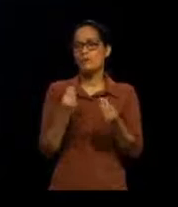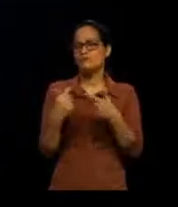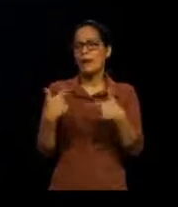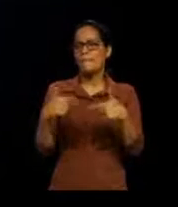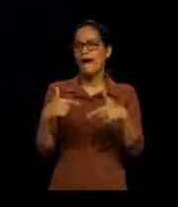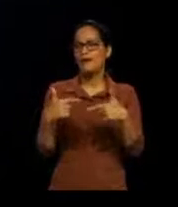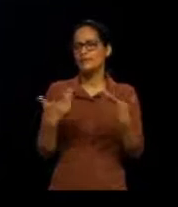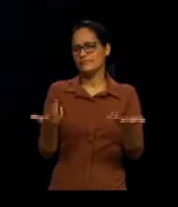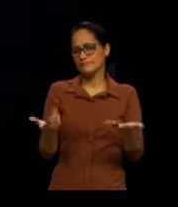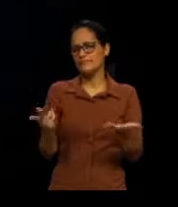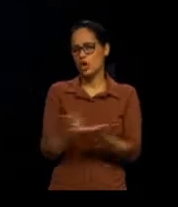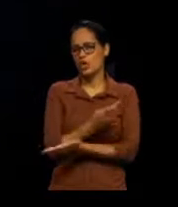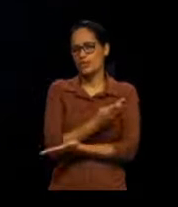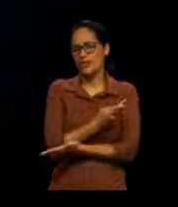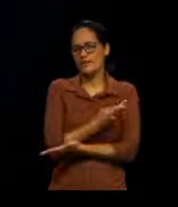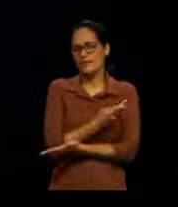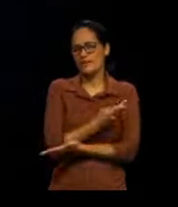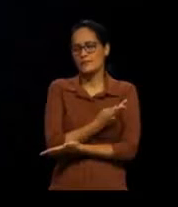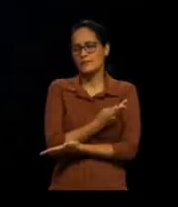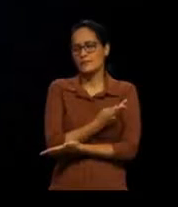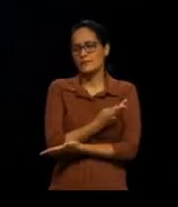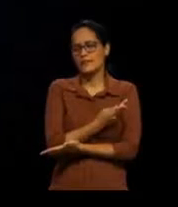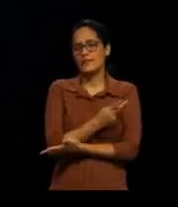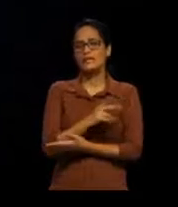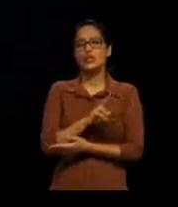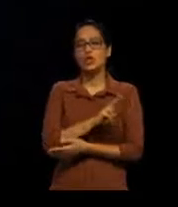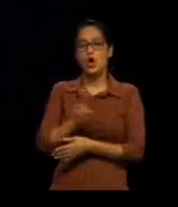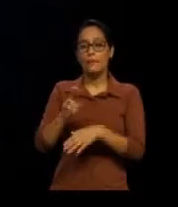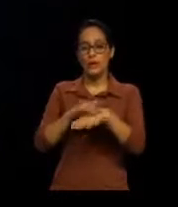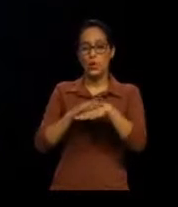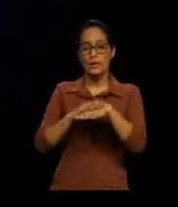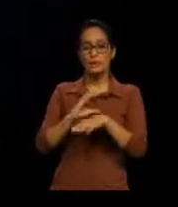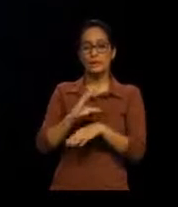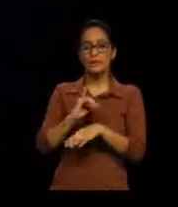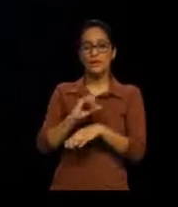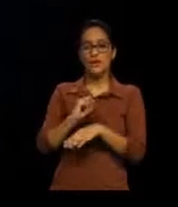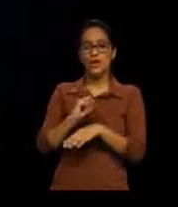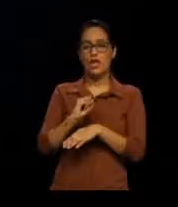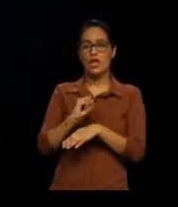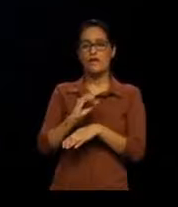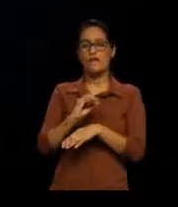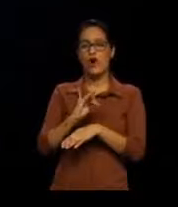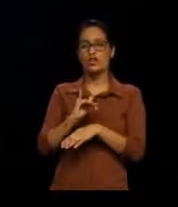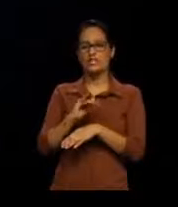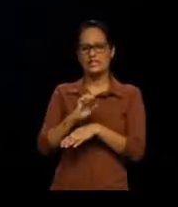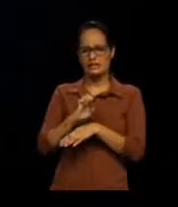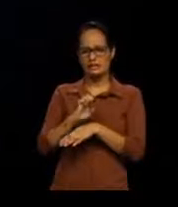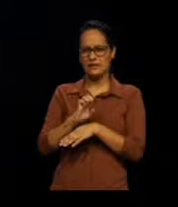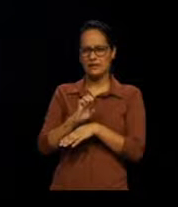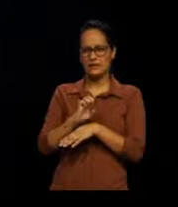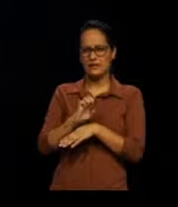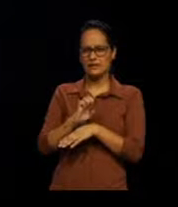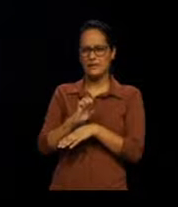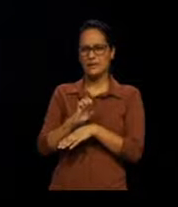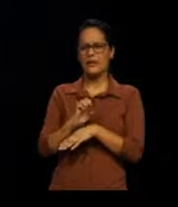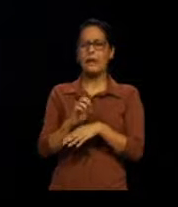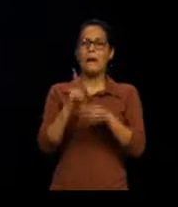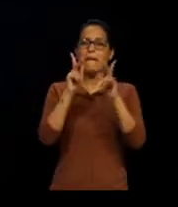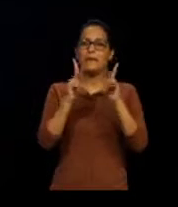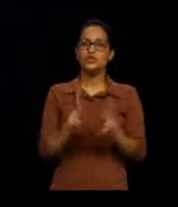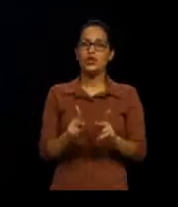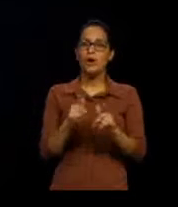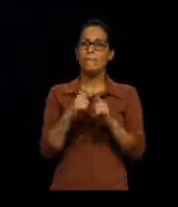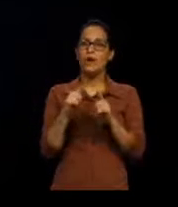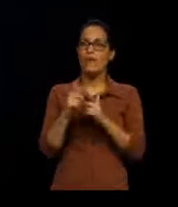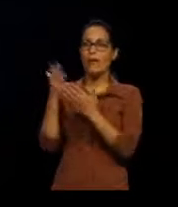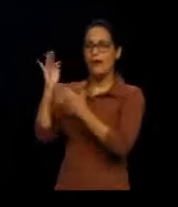Clássico exemplo que vai acontecer é a cifose na coluna vertebral, aquela pessoa corcundinha, que fica corcundinha, igual